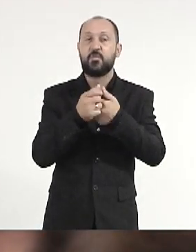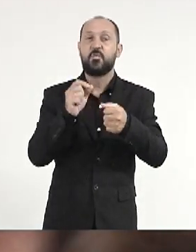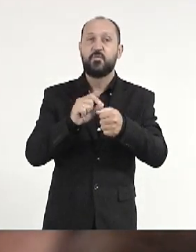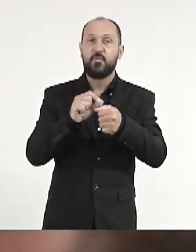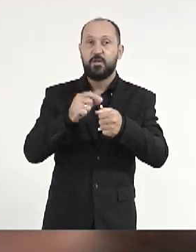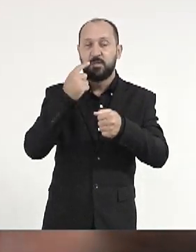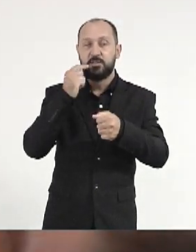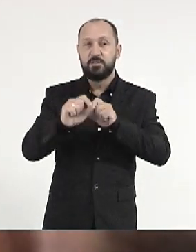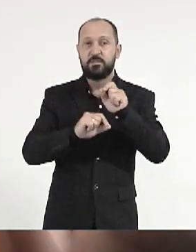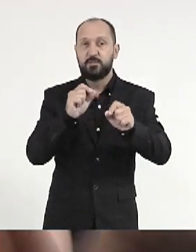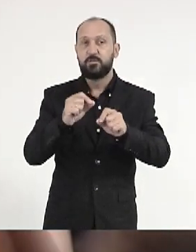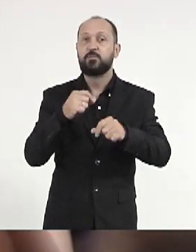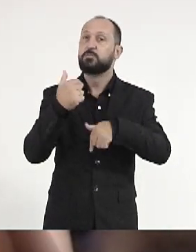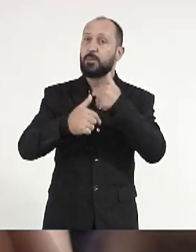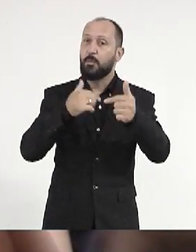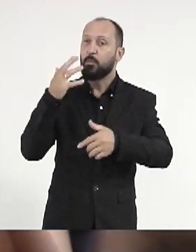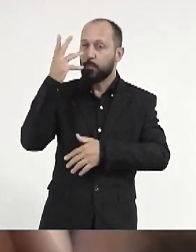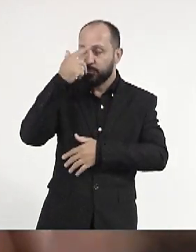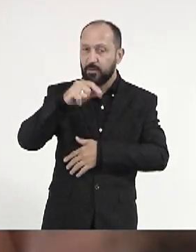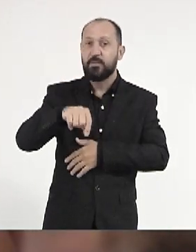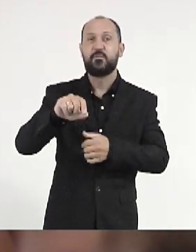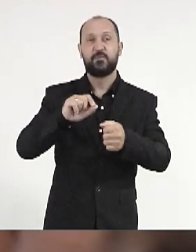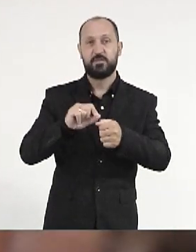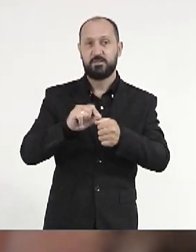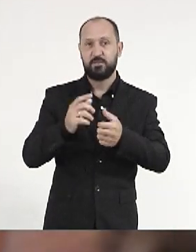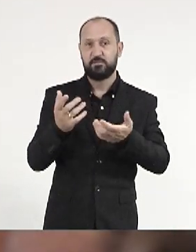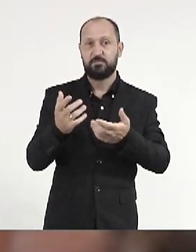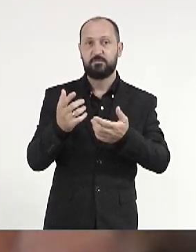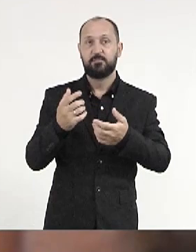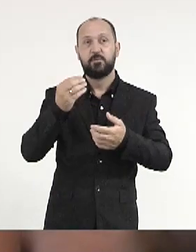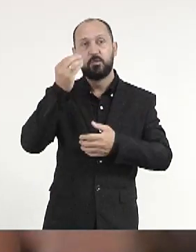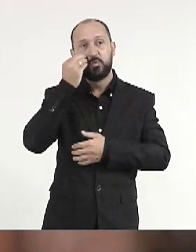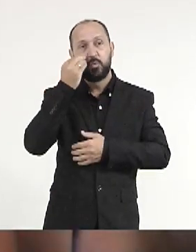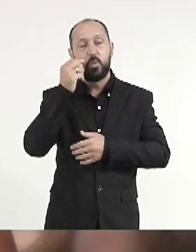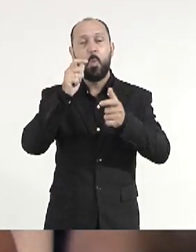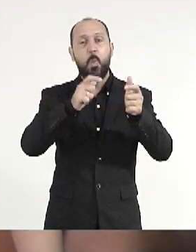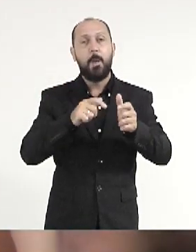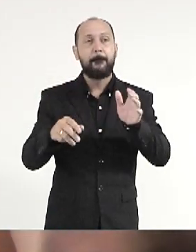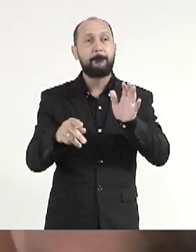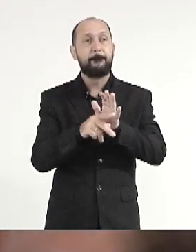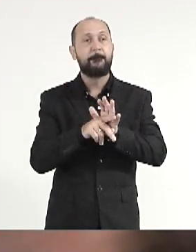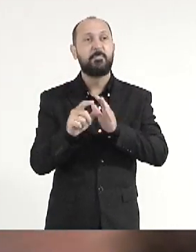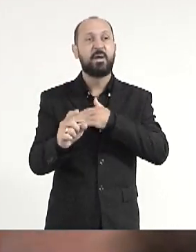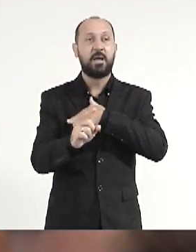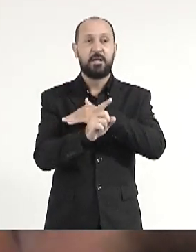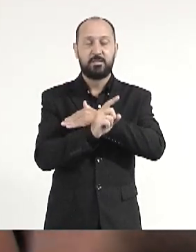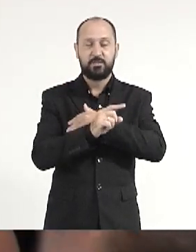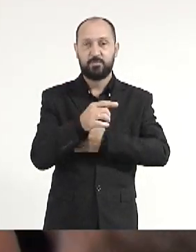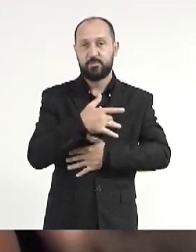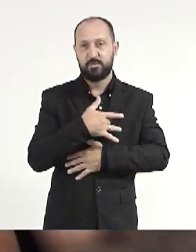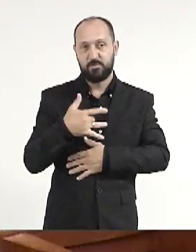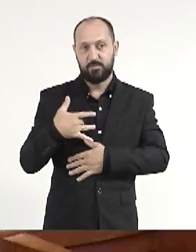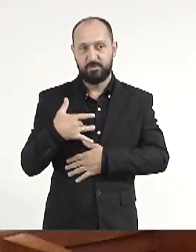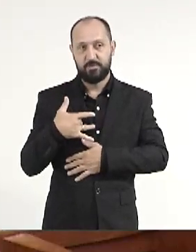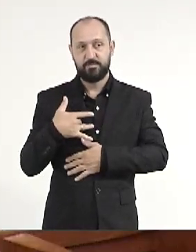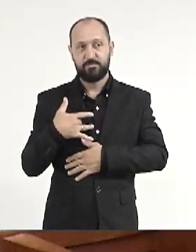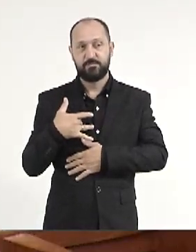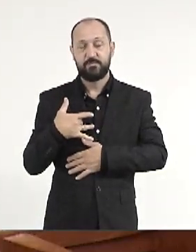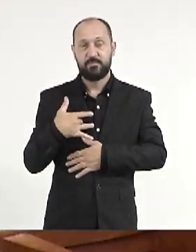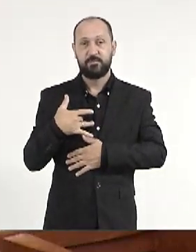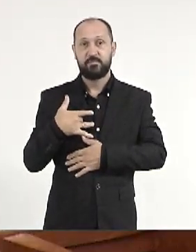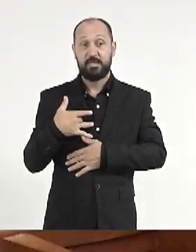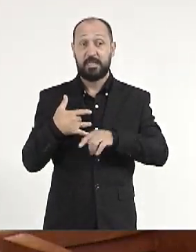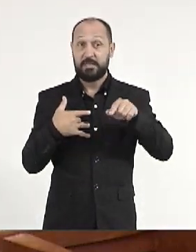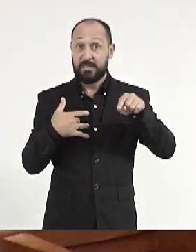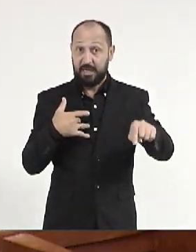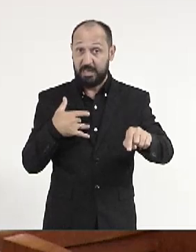uma reforma, um trabalho muito bonito que estão fazendo, e na tentativa de ter um espaço também para atendimento de saúde. A saúde nesses